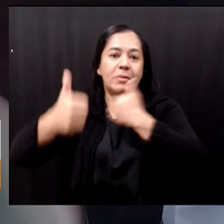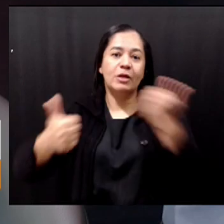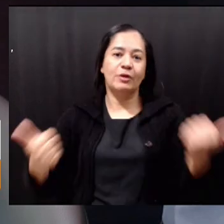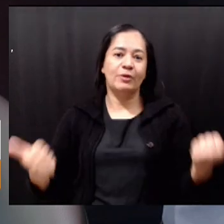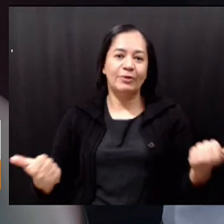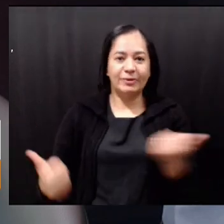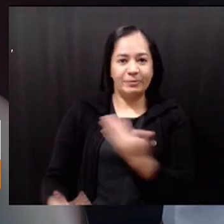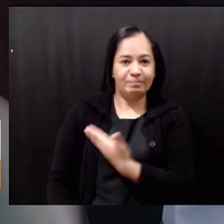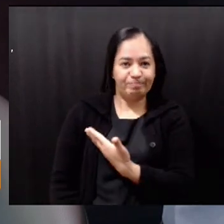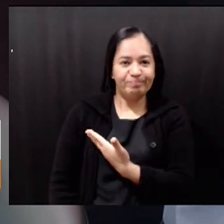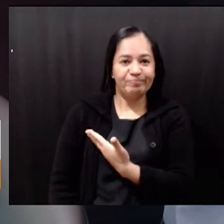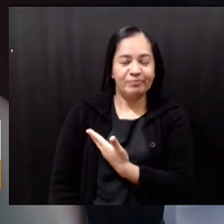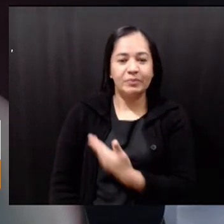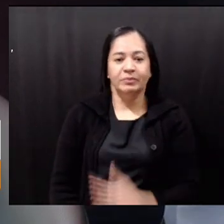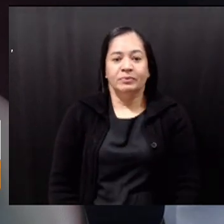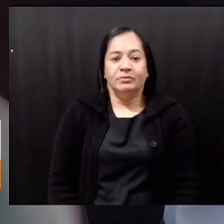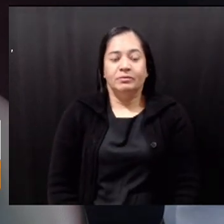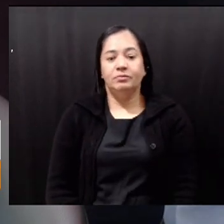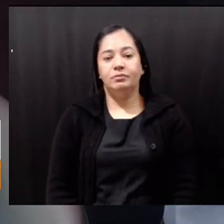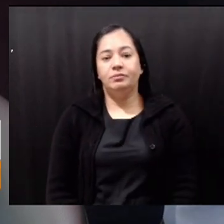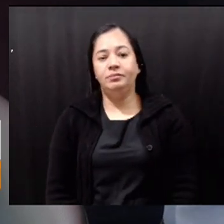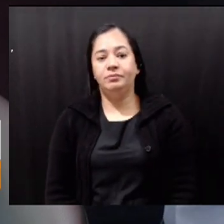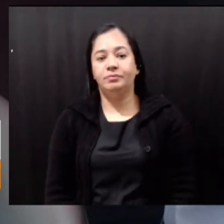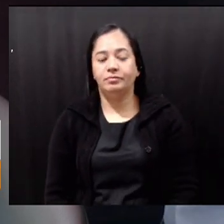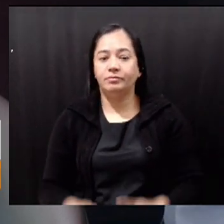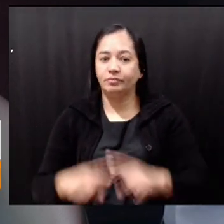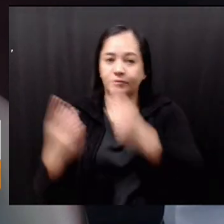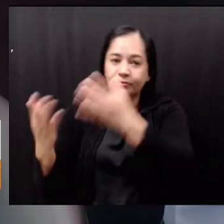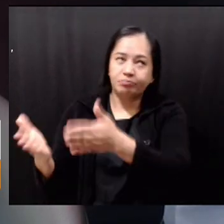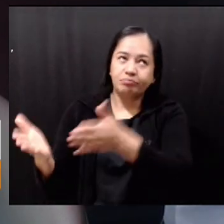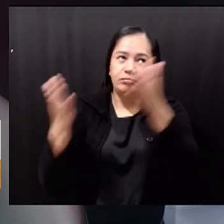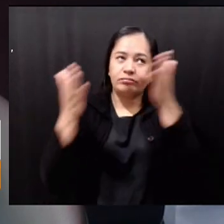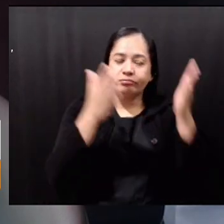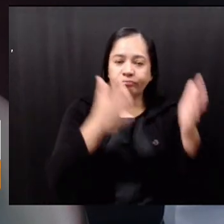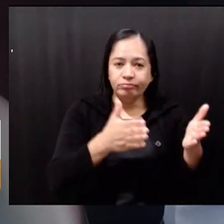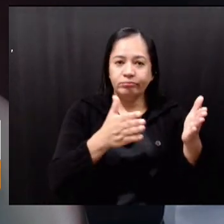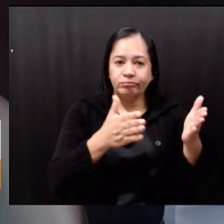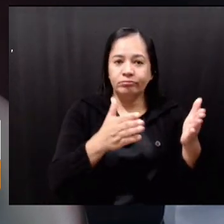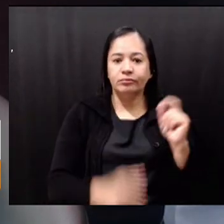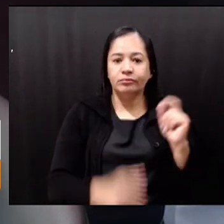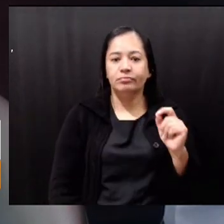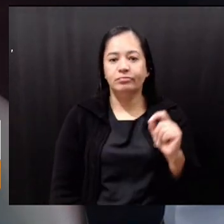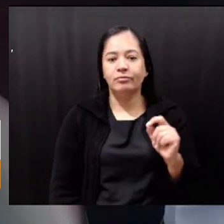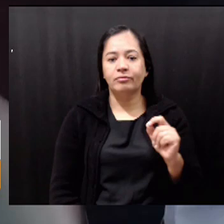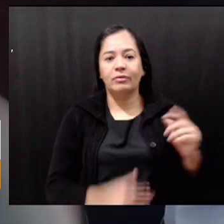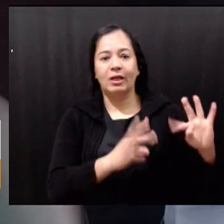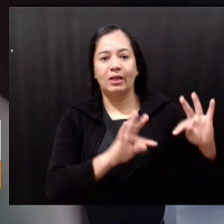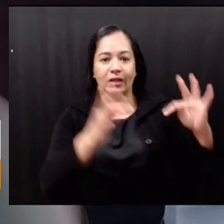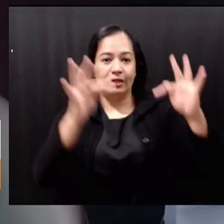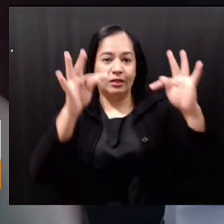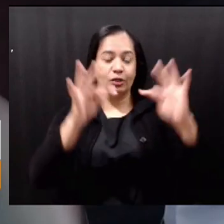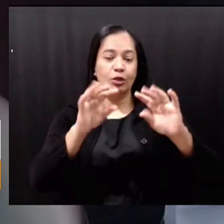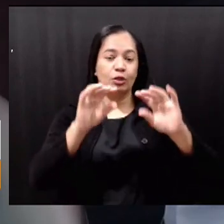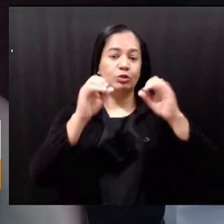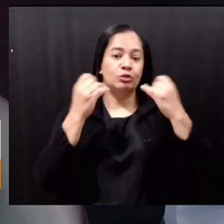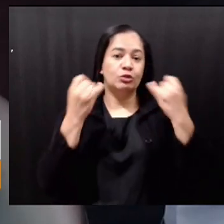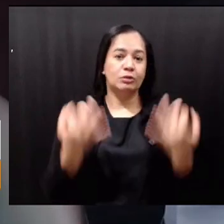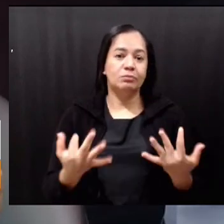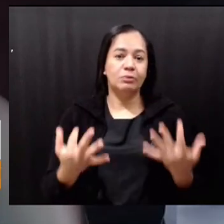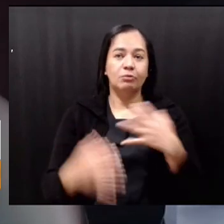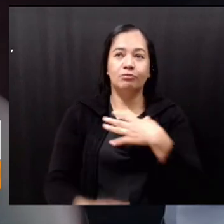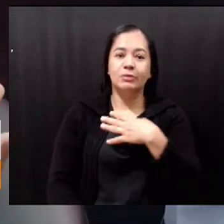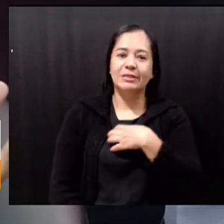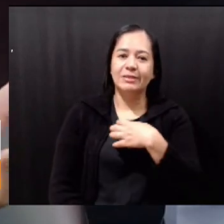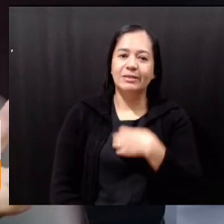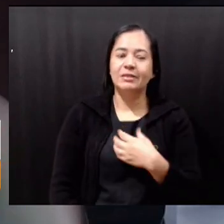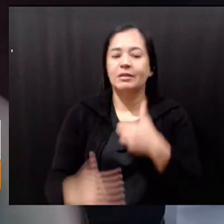Então por um lado, a tecnologia ela traz essa sensação de estar próximo ao mesmo